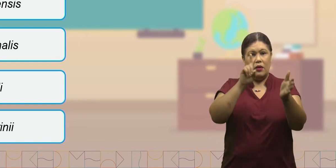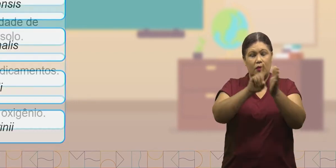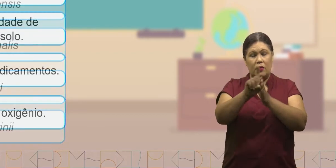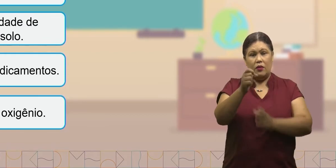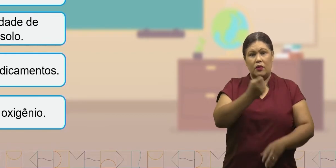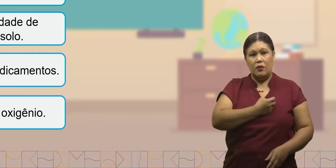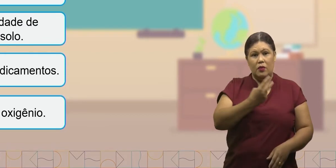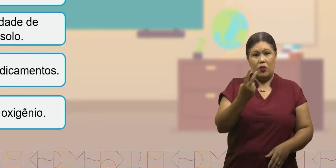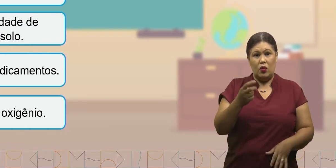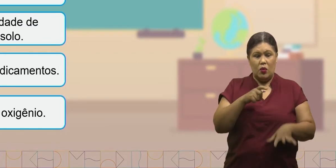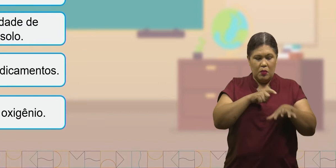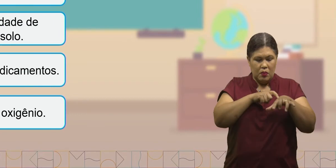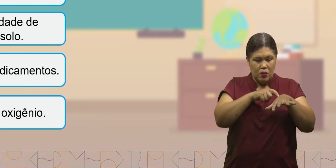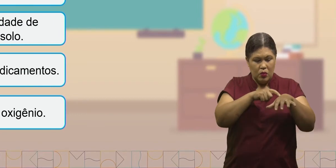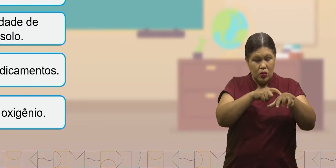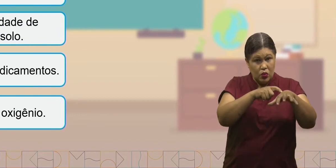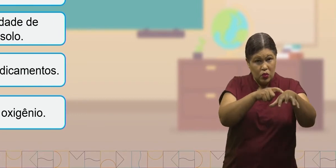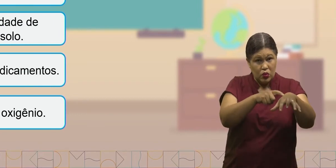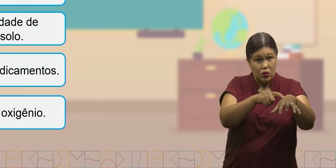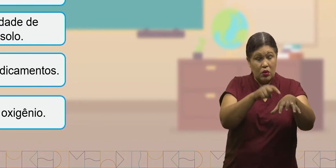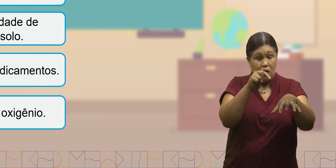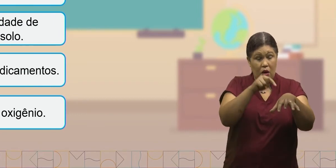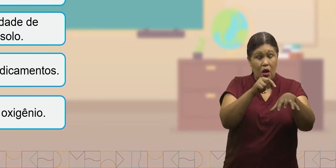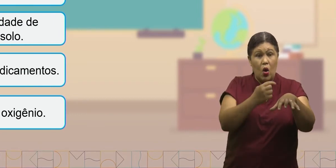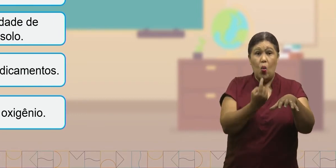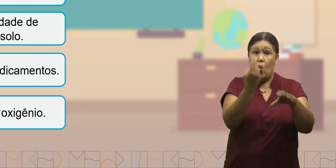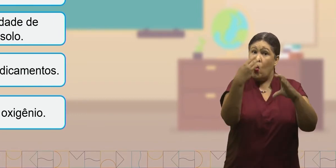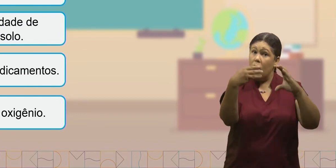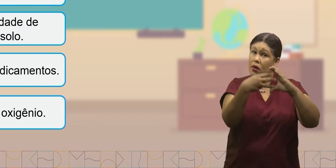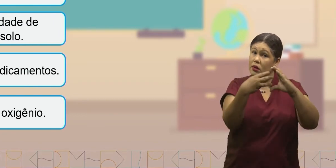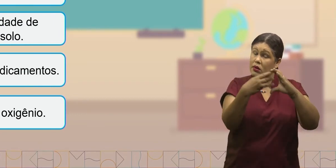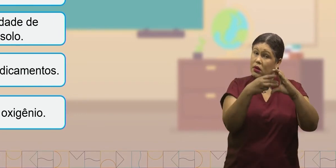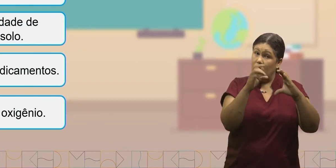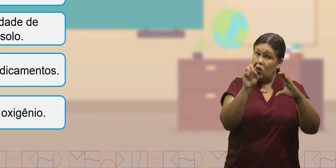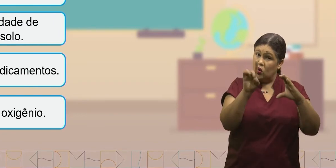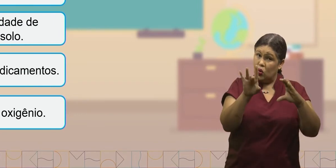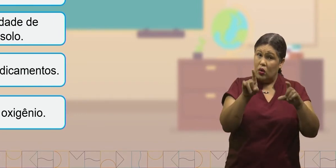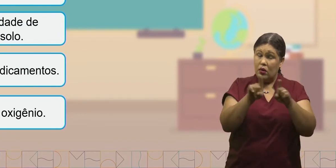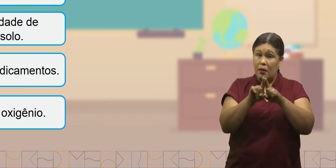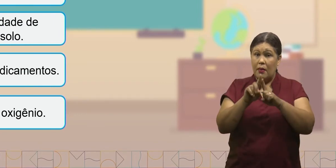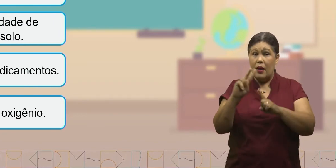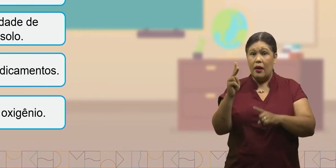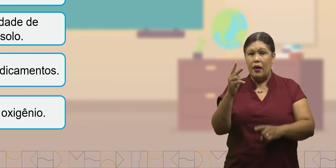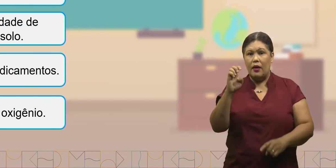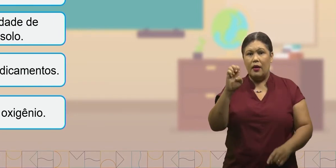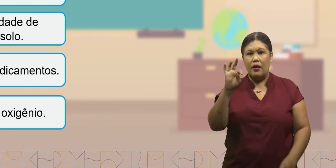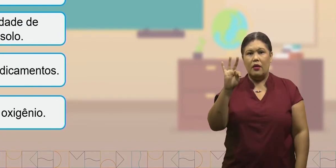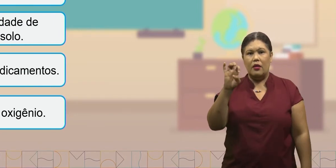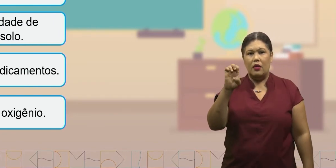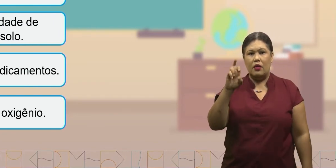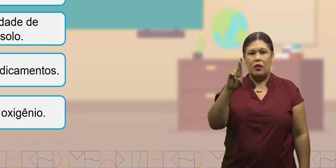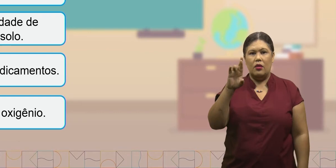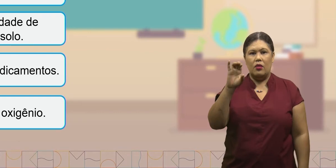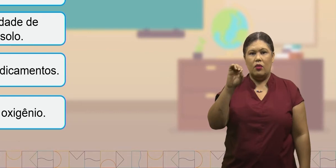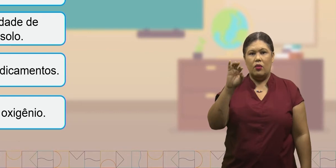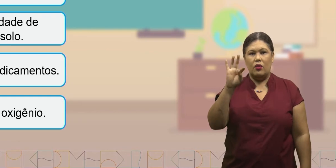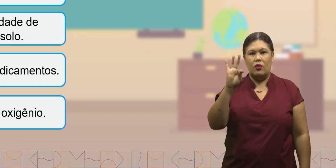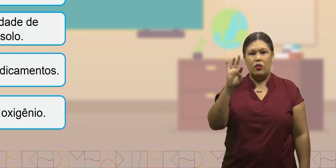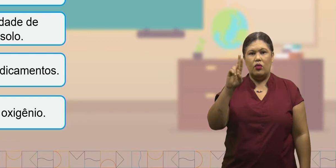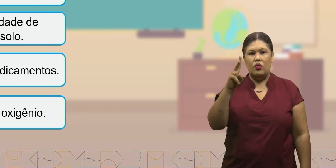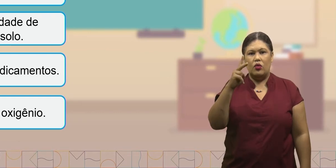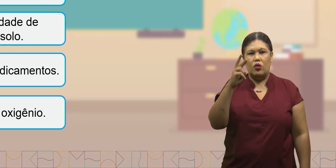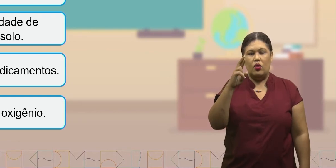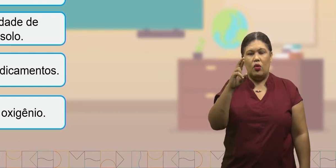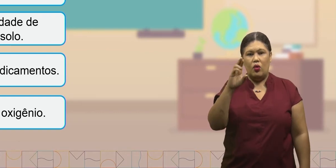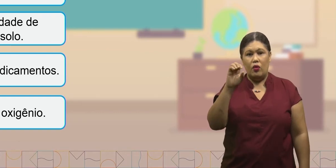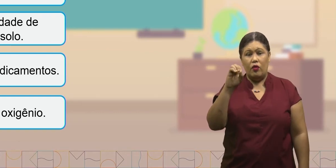2? Os protozoários são seres unicelulares e heterotróficos que podem trazer muitos benefícios